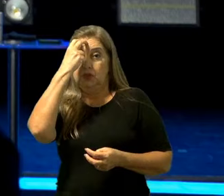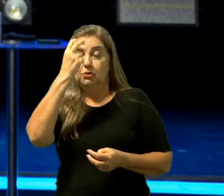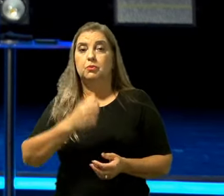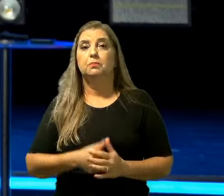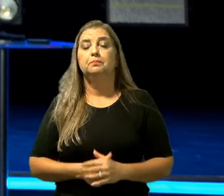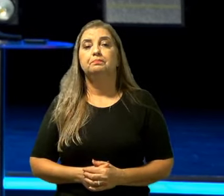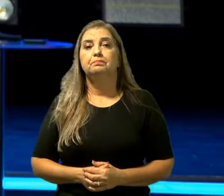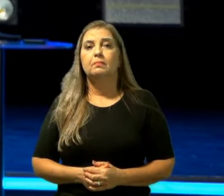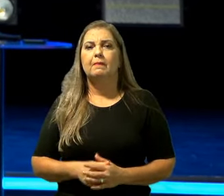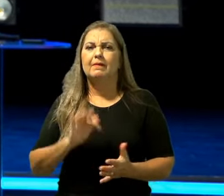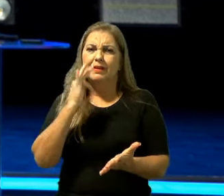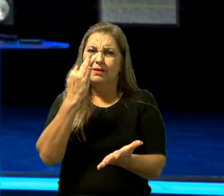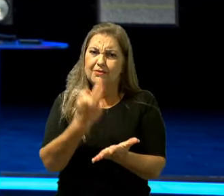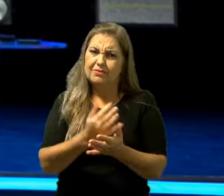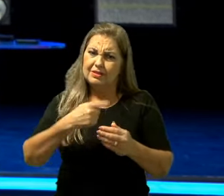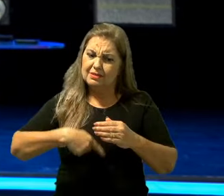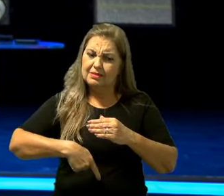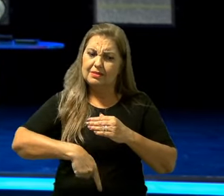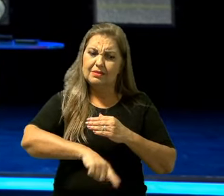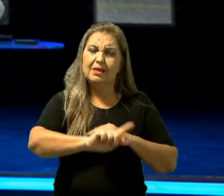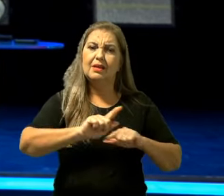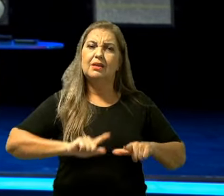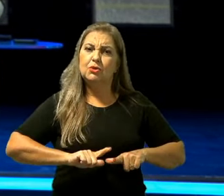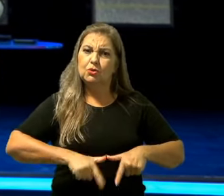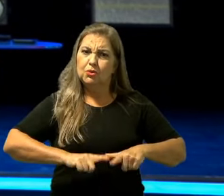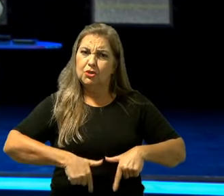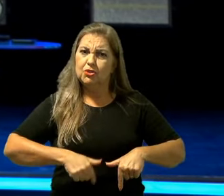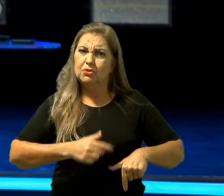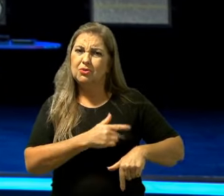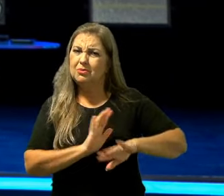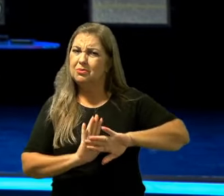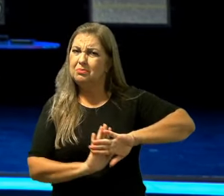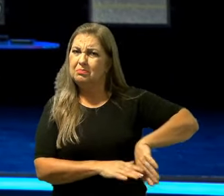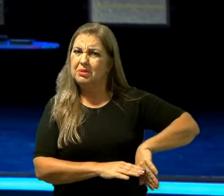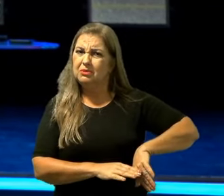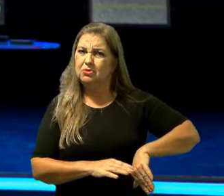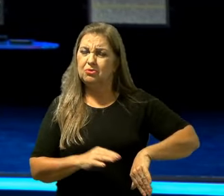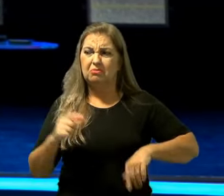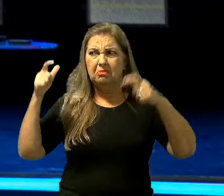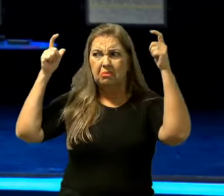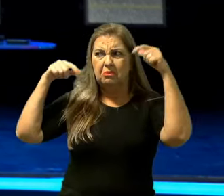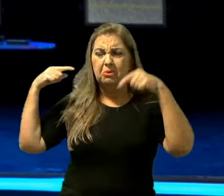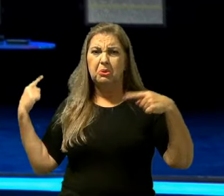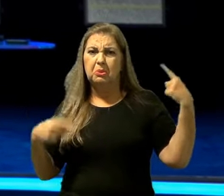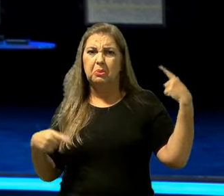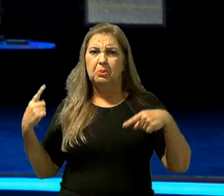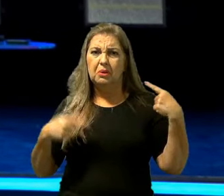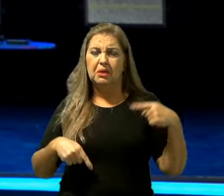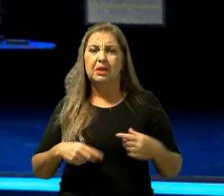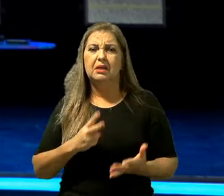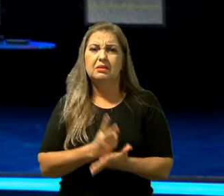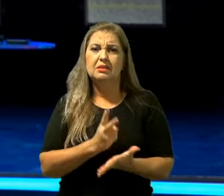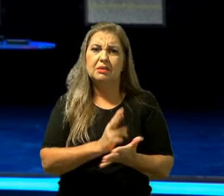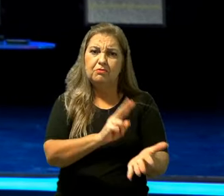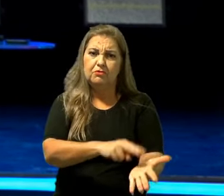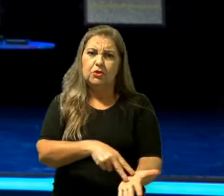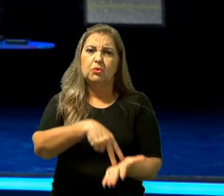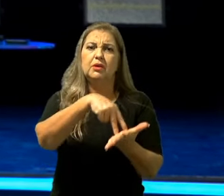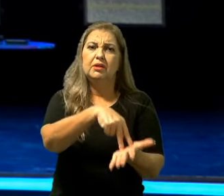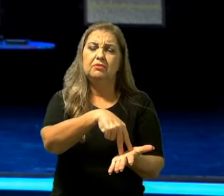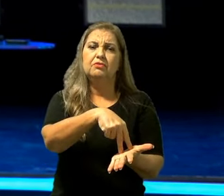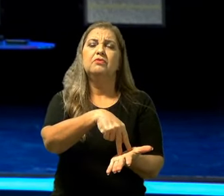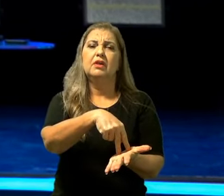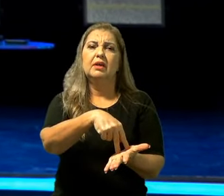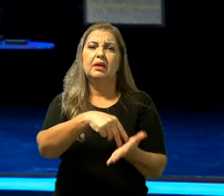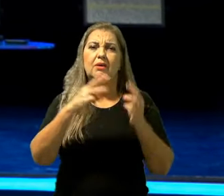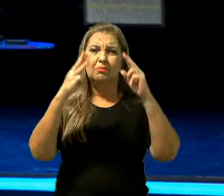fé, saiu do Egito, não temendo a ira do rei, e perseverou, porque via